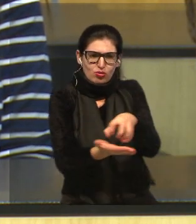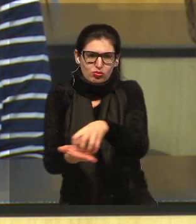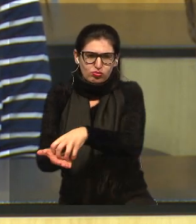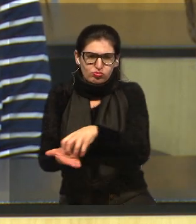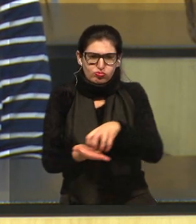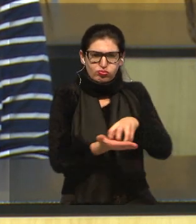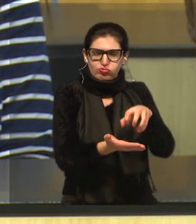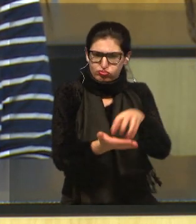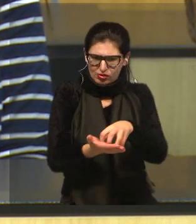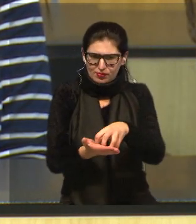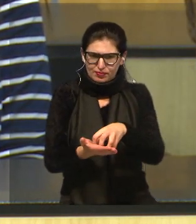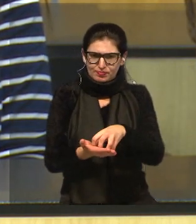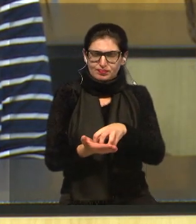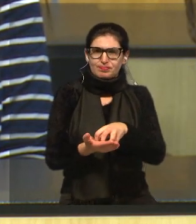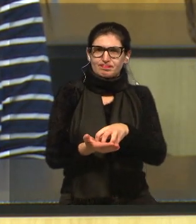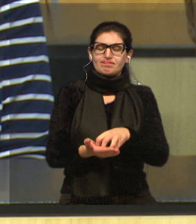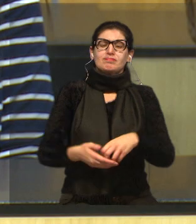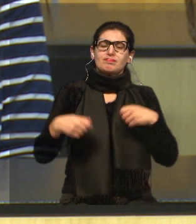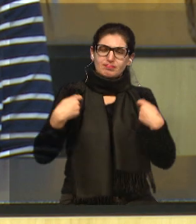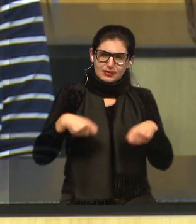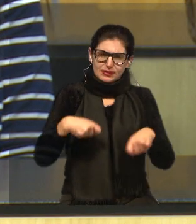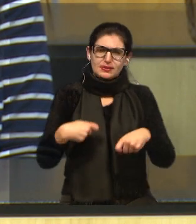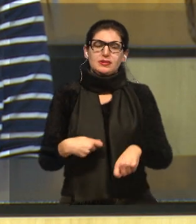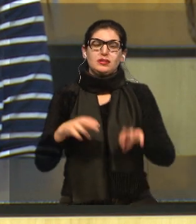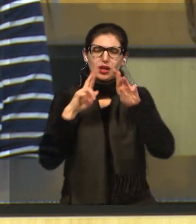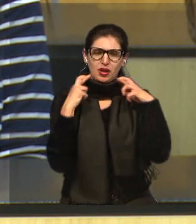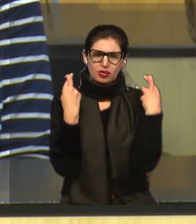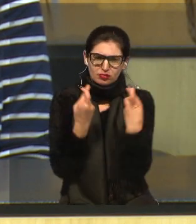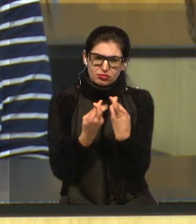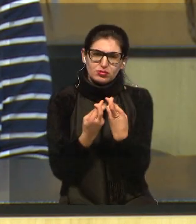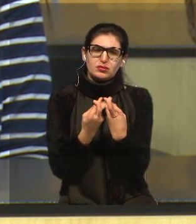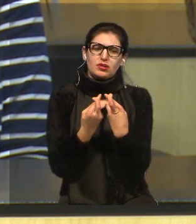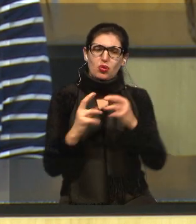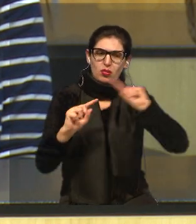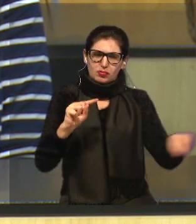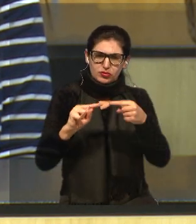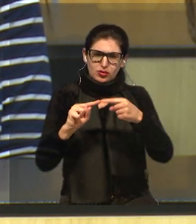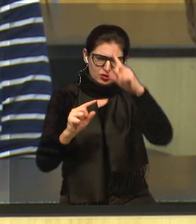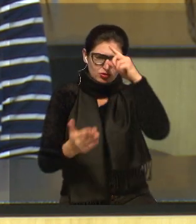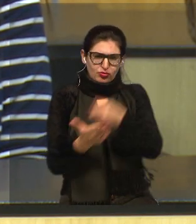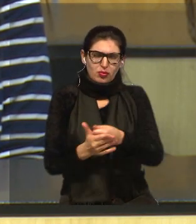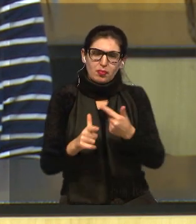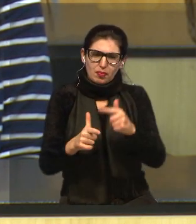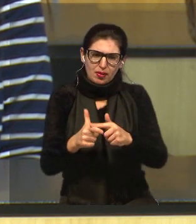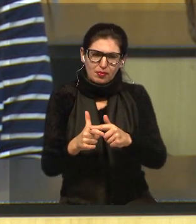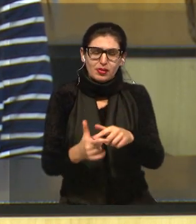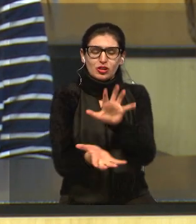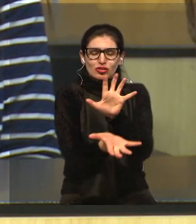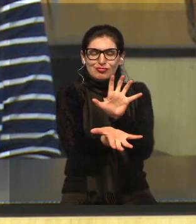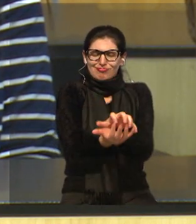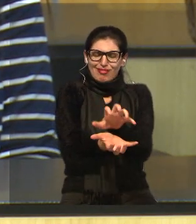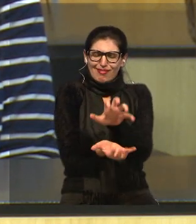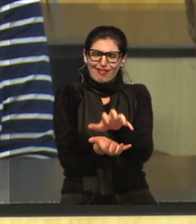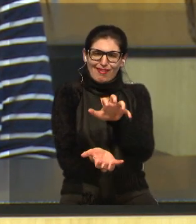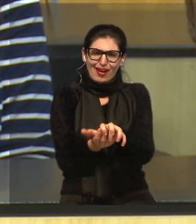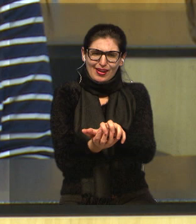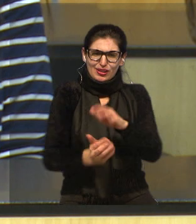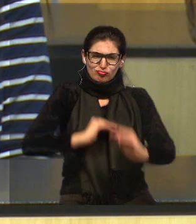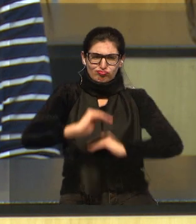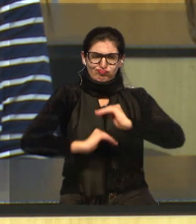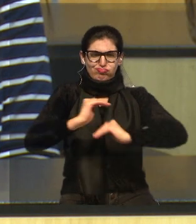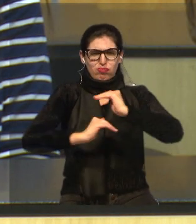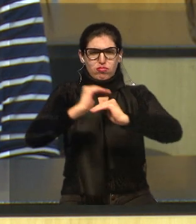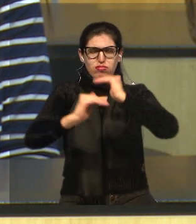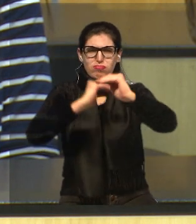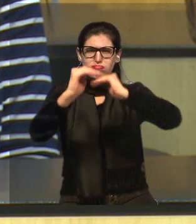discussão muito mais ampla e complexa para dar solução para os problemas que são imensos. E Jacareí está à frente de forma